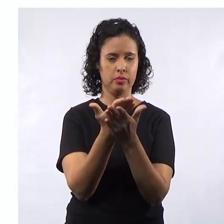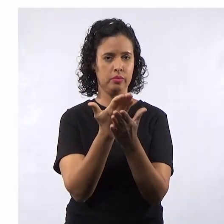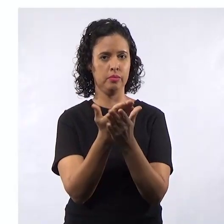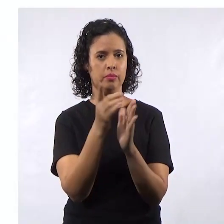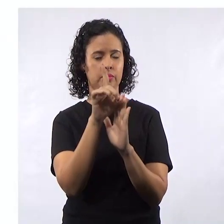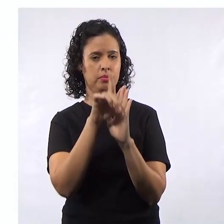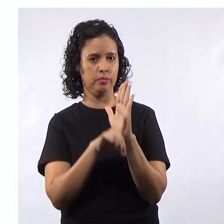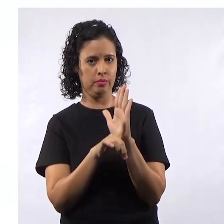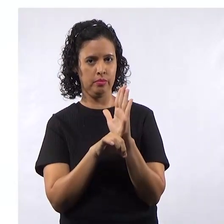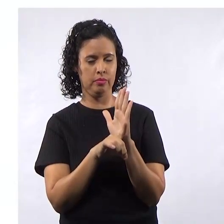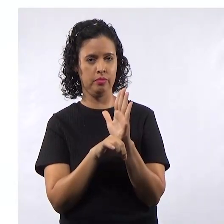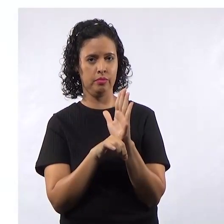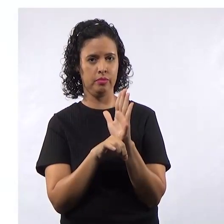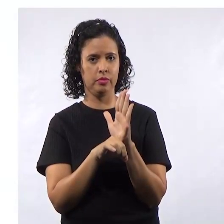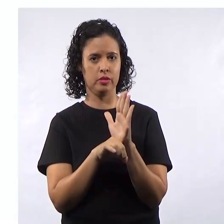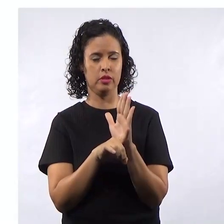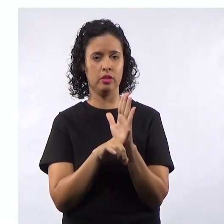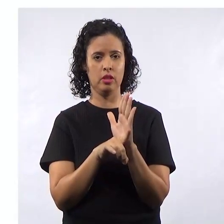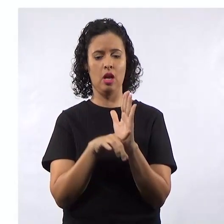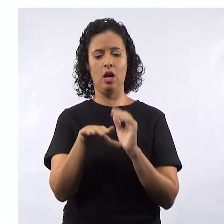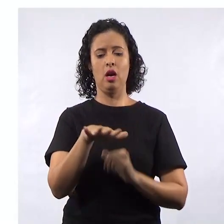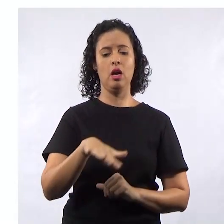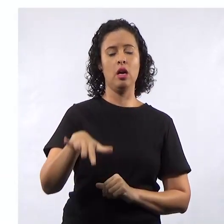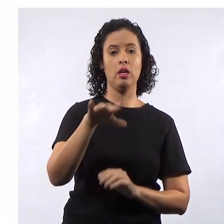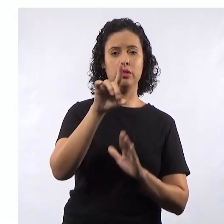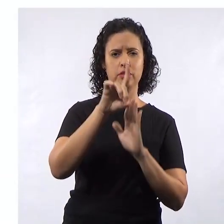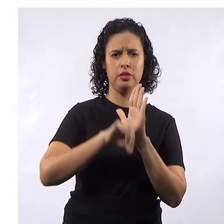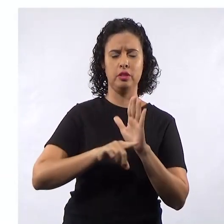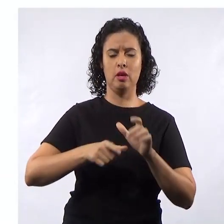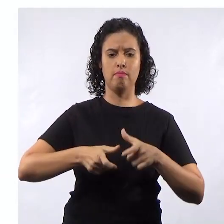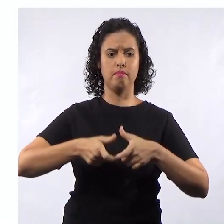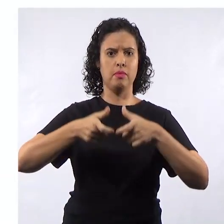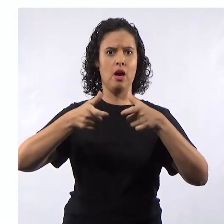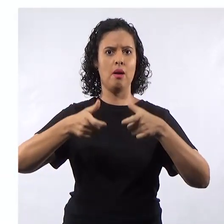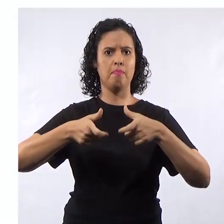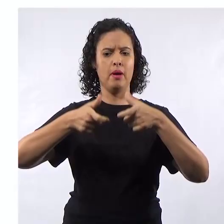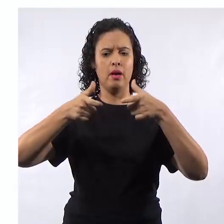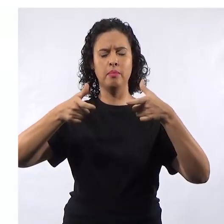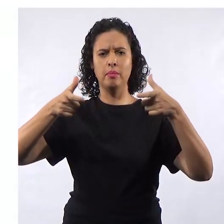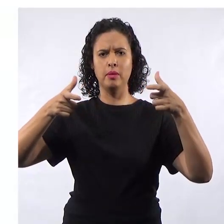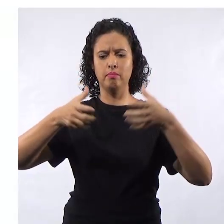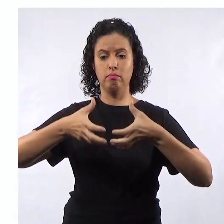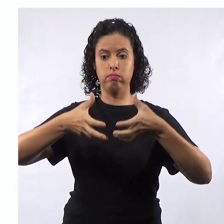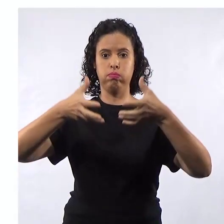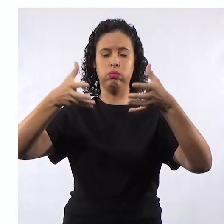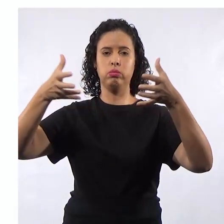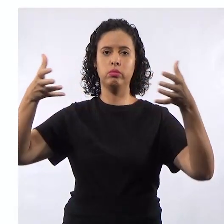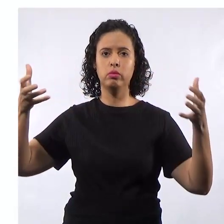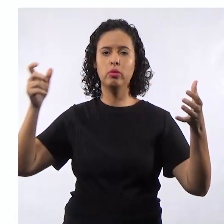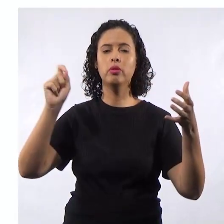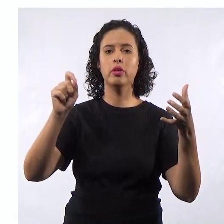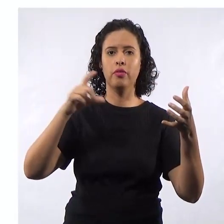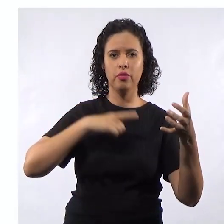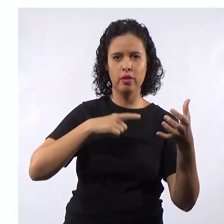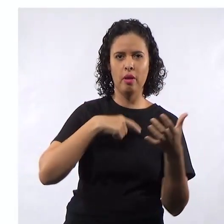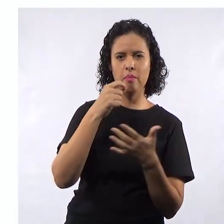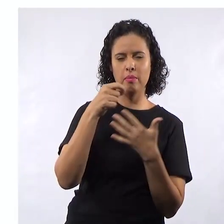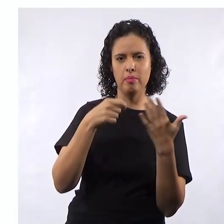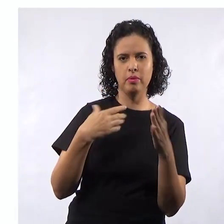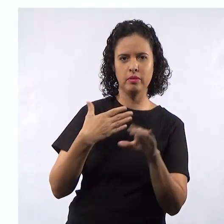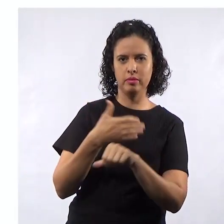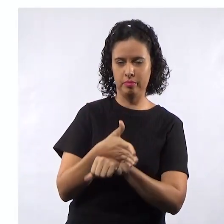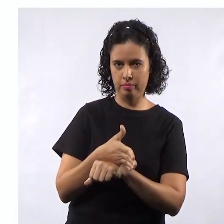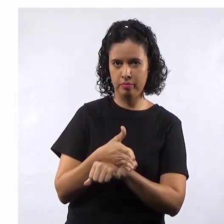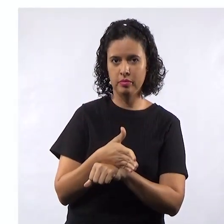do direito. É que o mundo do direito tem tamanha amplitude e tão largos horizontes que infinitas são as suas vias de